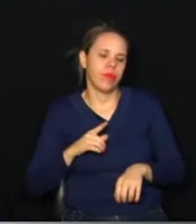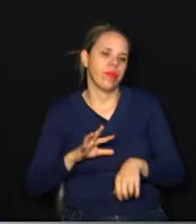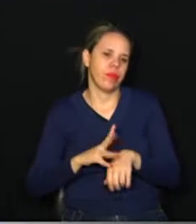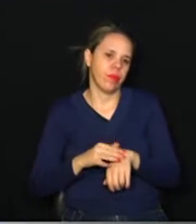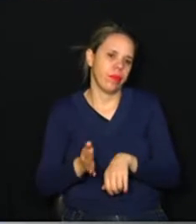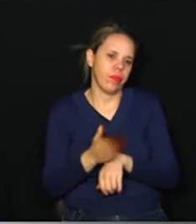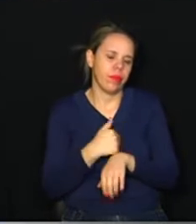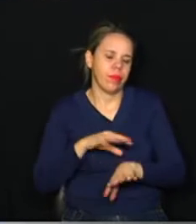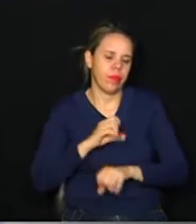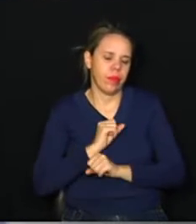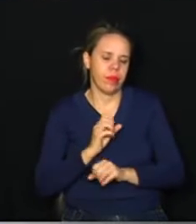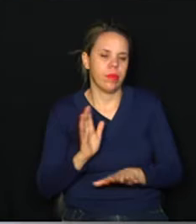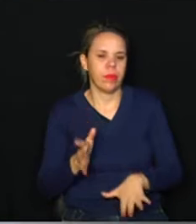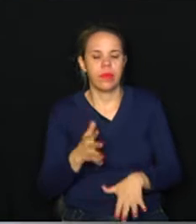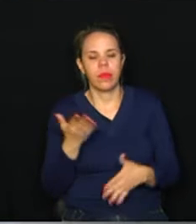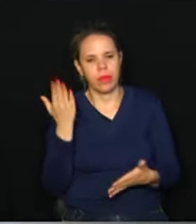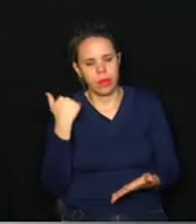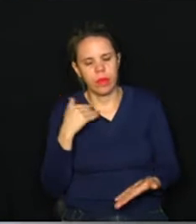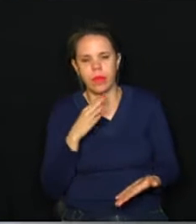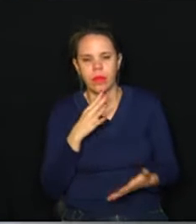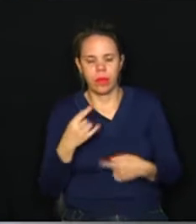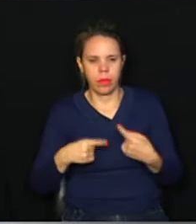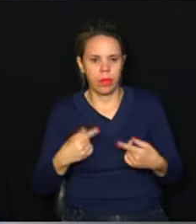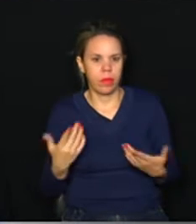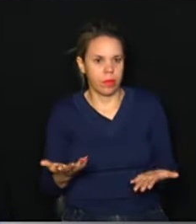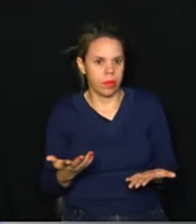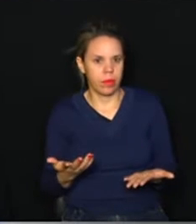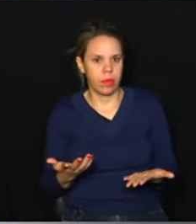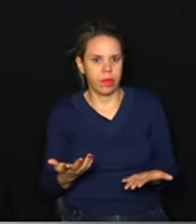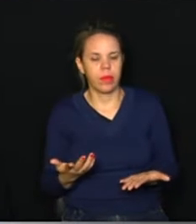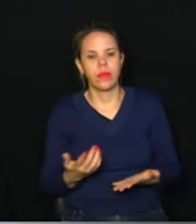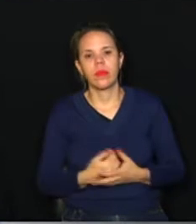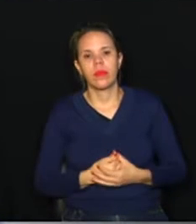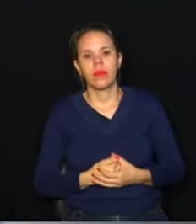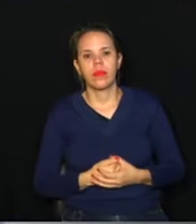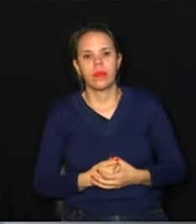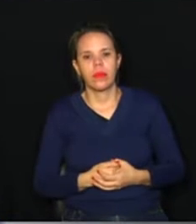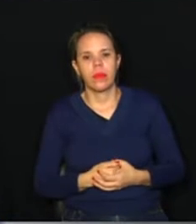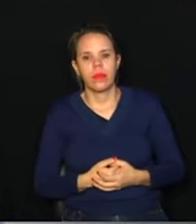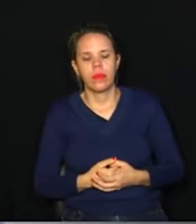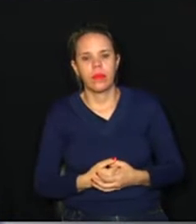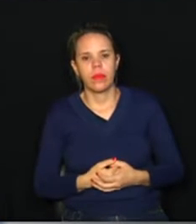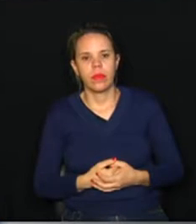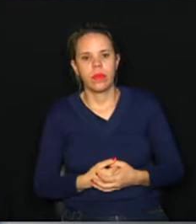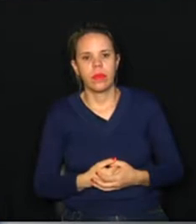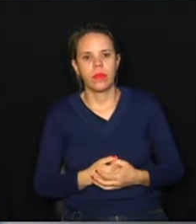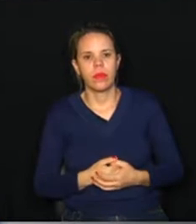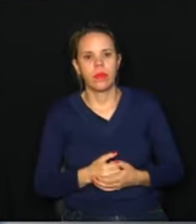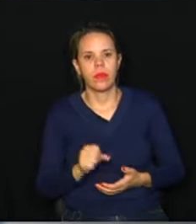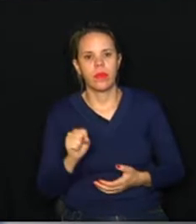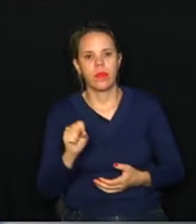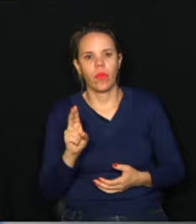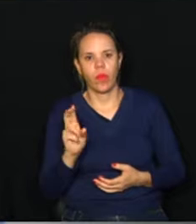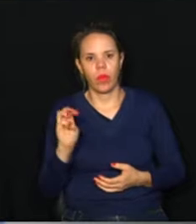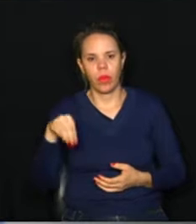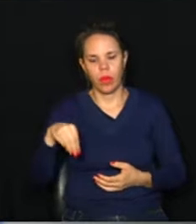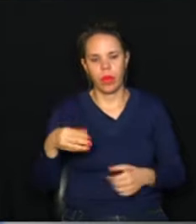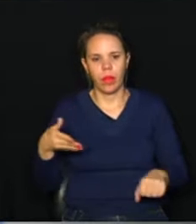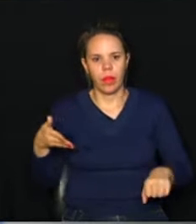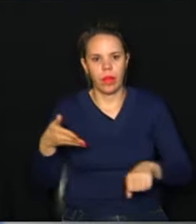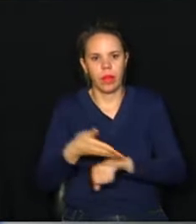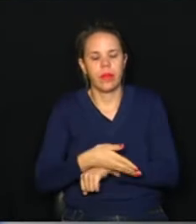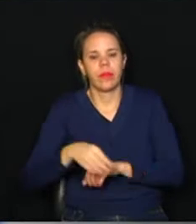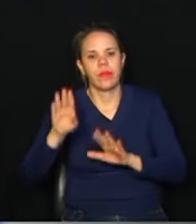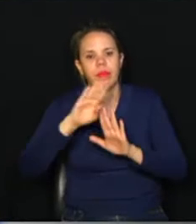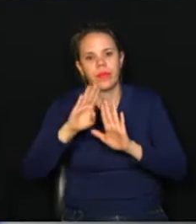hoje já conhece e discute. Com esse argumento esdrúxulo, a SUSEM entrou para a